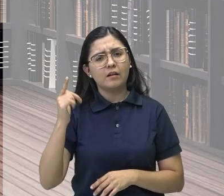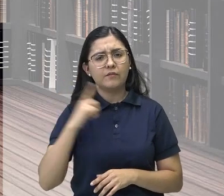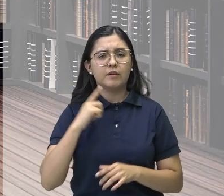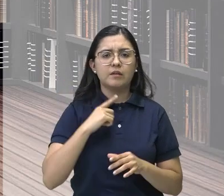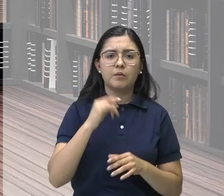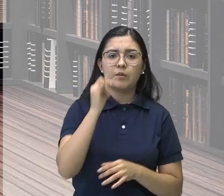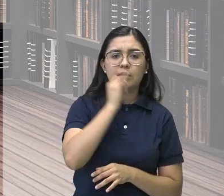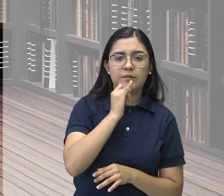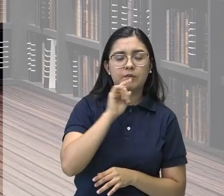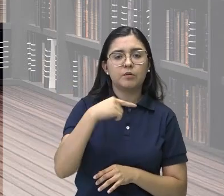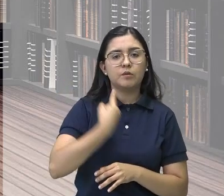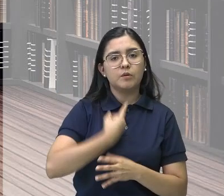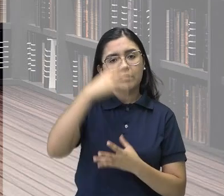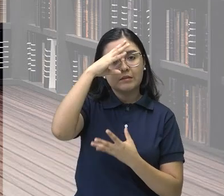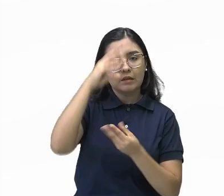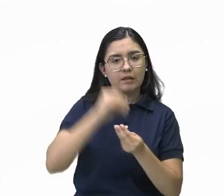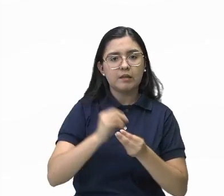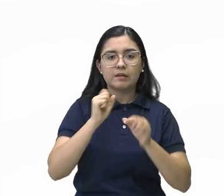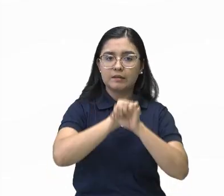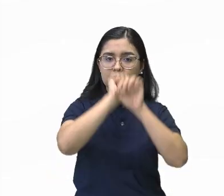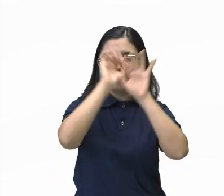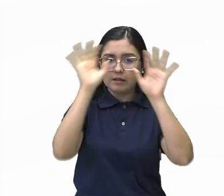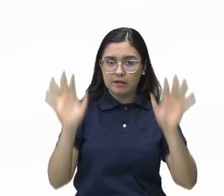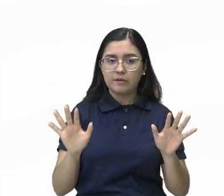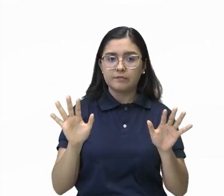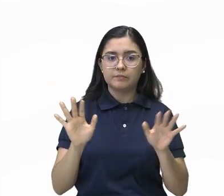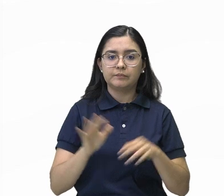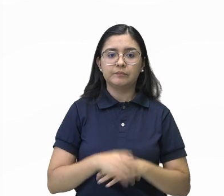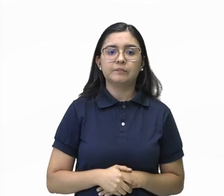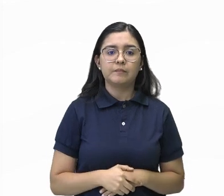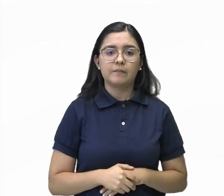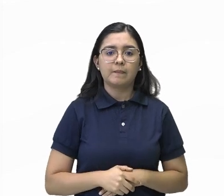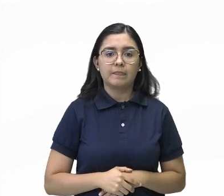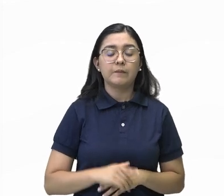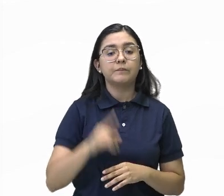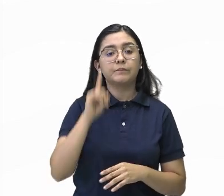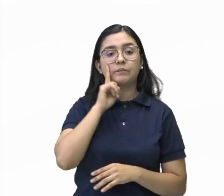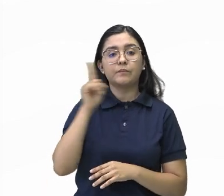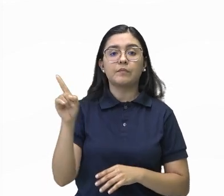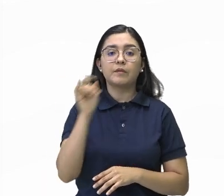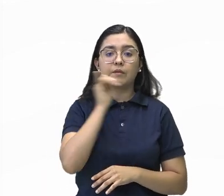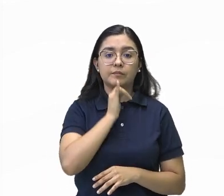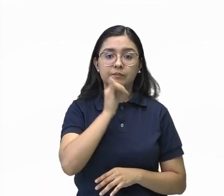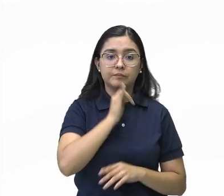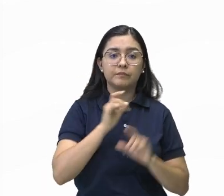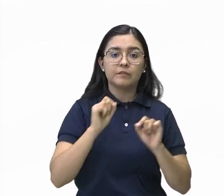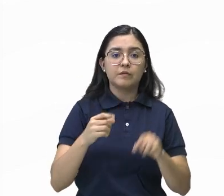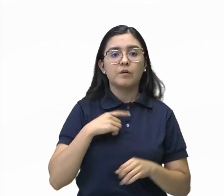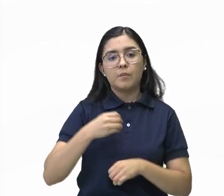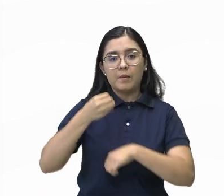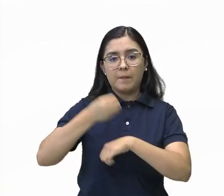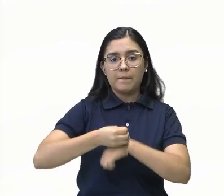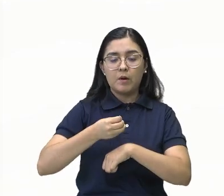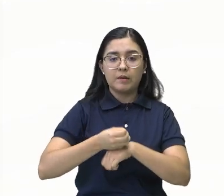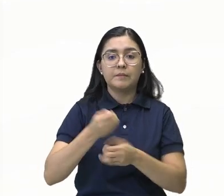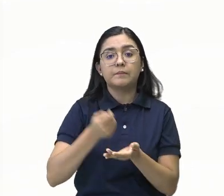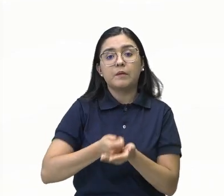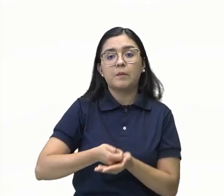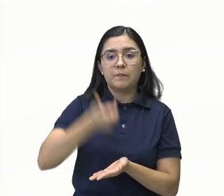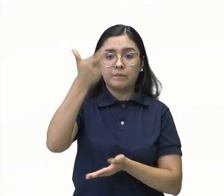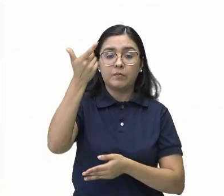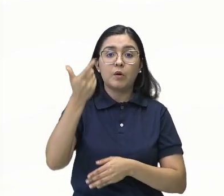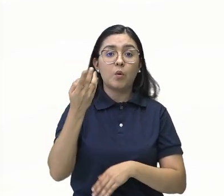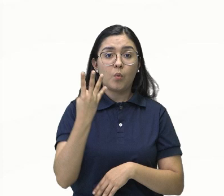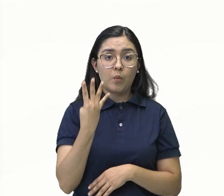para entender melhor ainda como é que funciona. Vamos lá. Aí o nosso exemplo, uma moeda é lançada